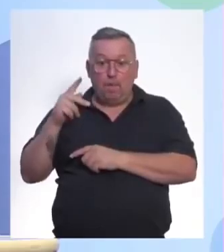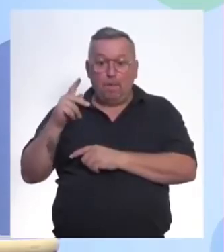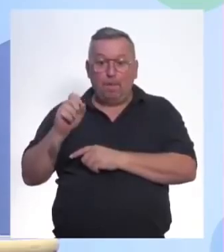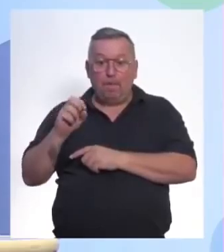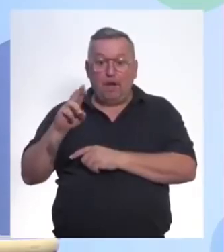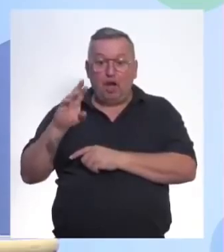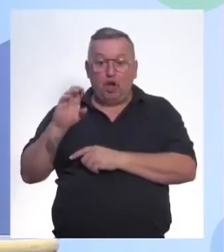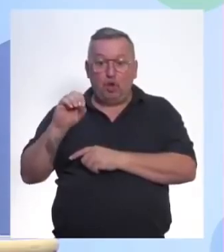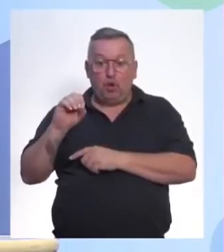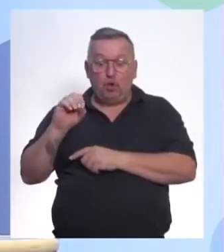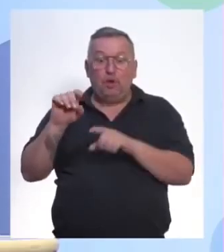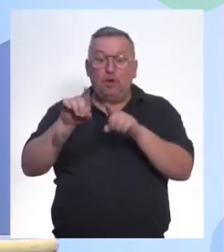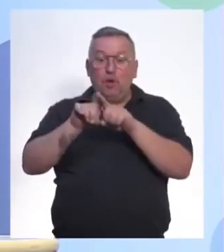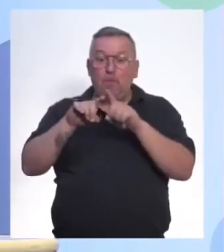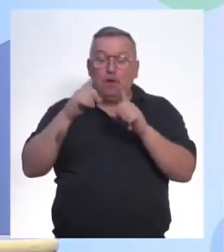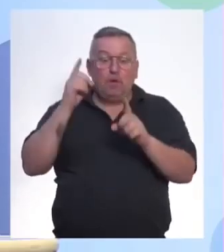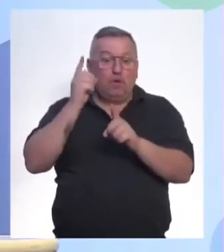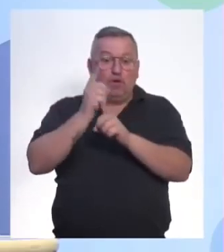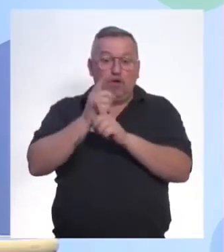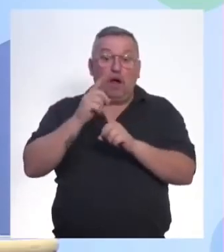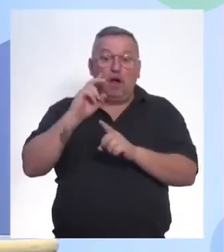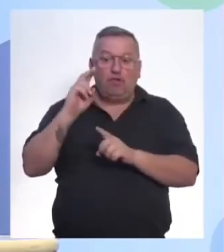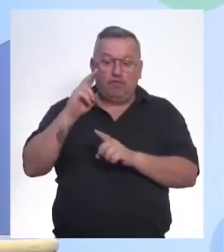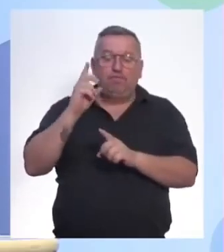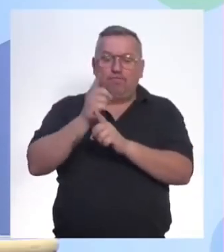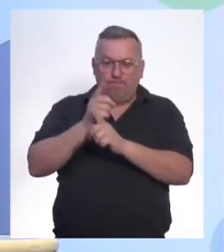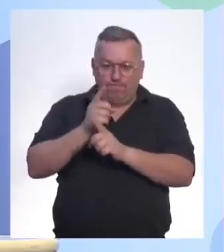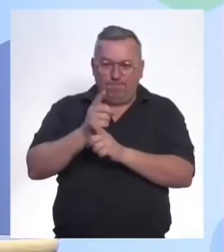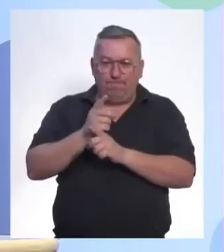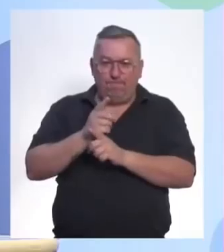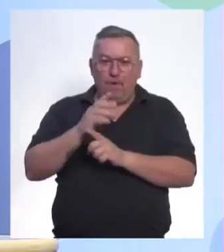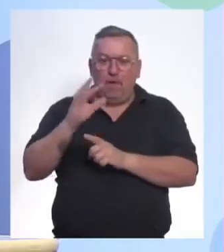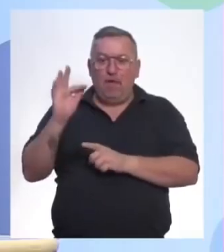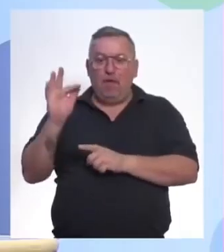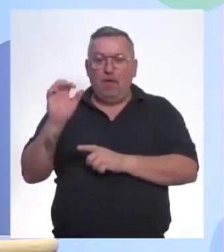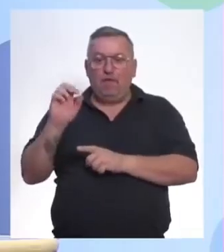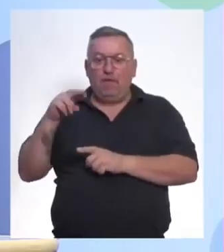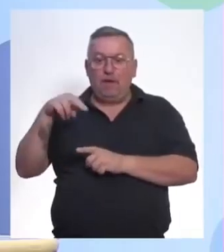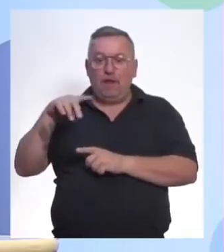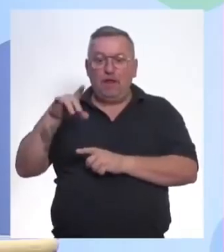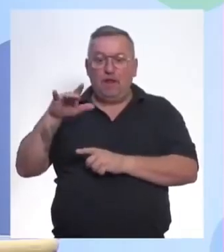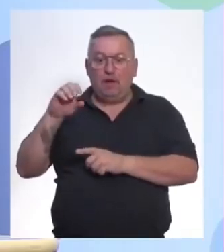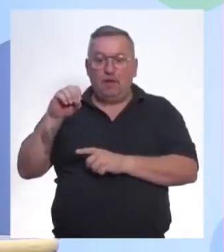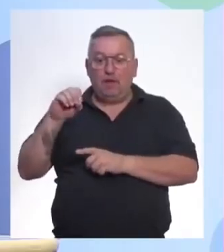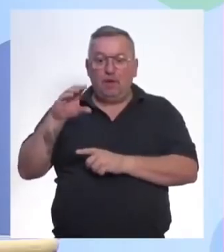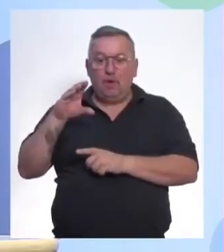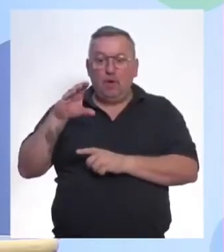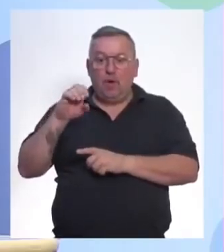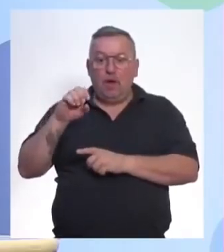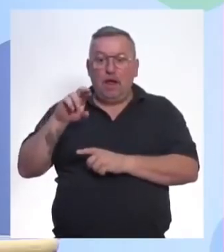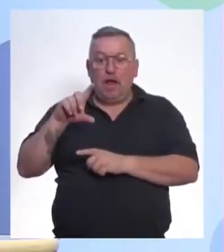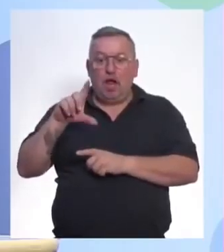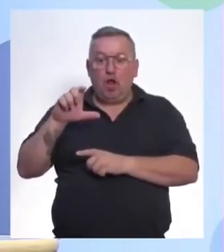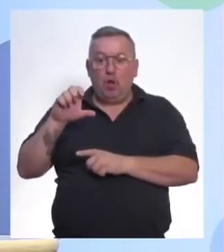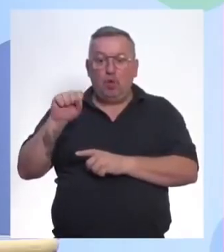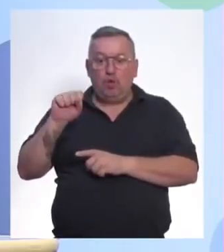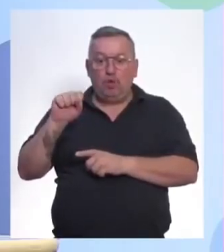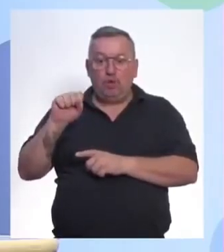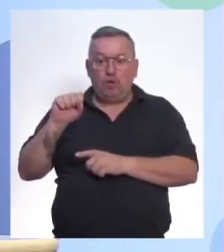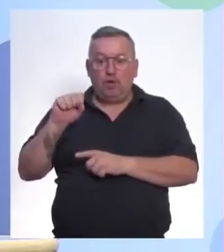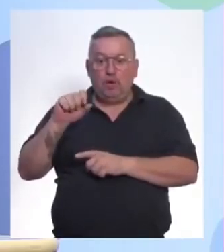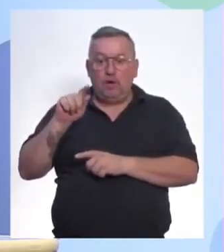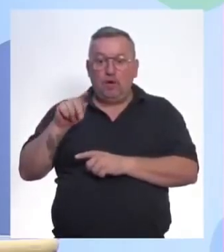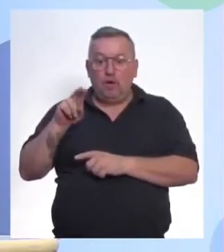Henrique. E agora eu não estou achando, mas eu achei. Fernando o Carlos,